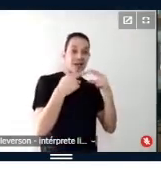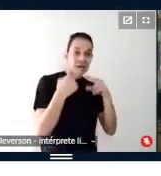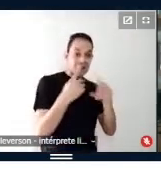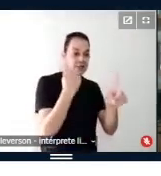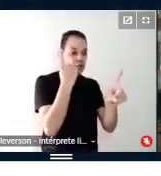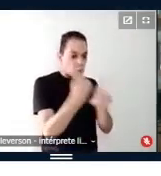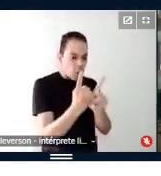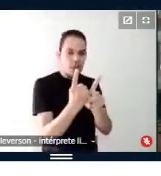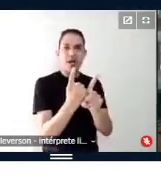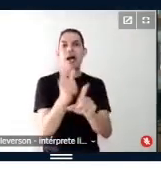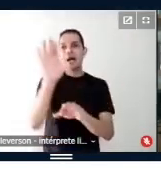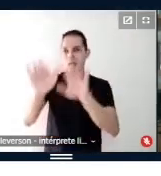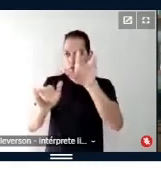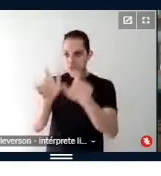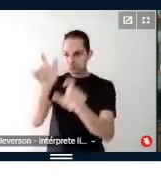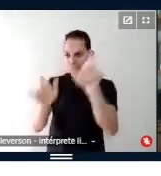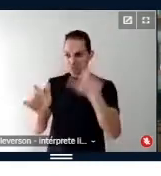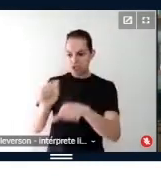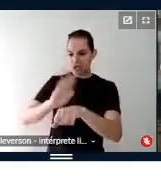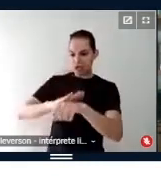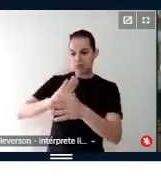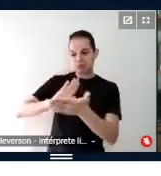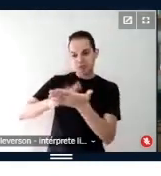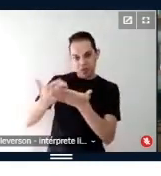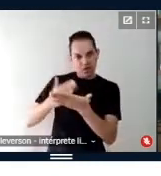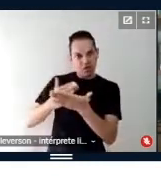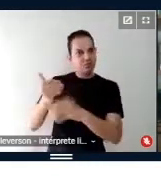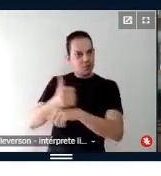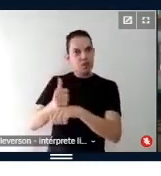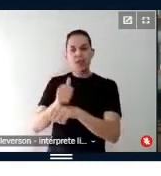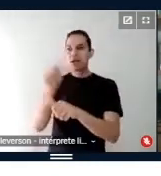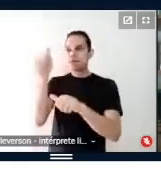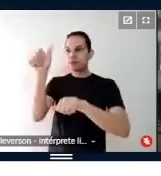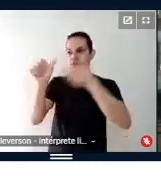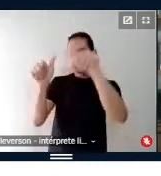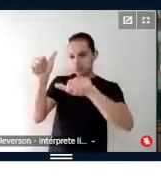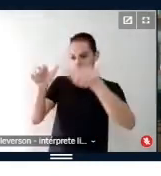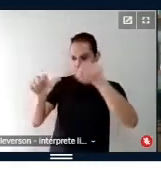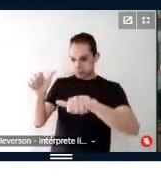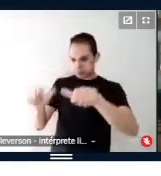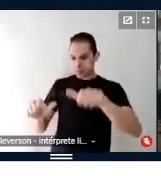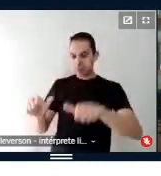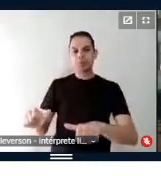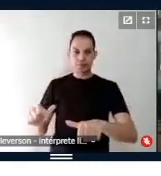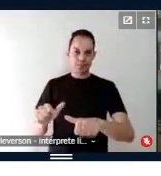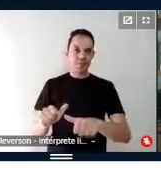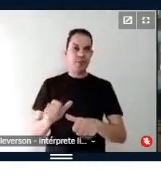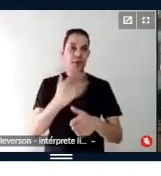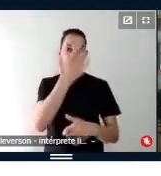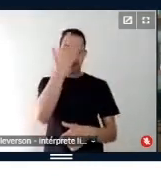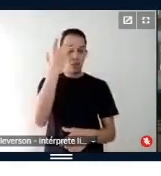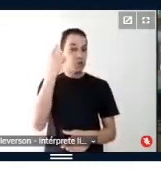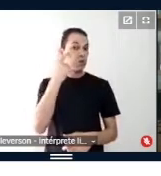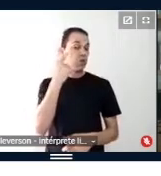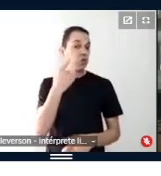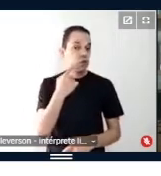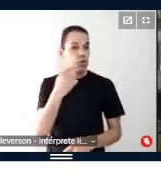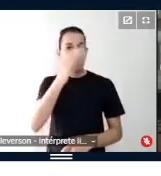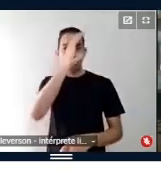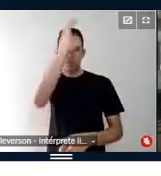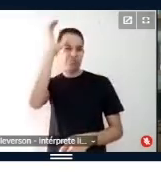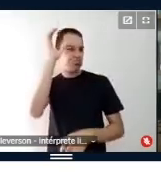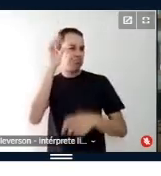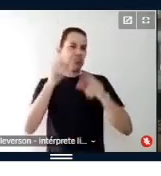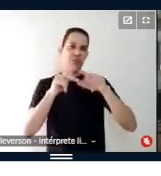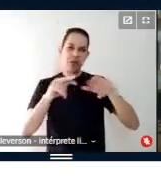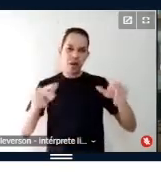do público-alvo, das pessoas que recebem aquele serviço, dos consumidores daquele serviço, não tendo a